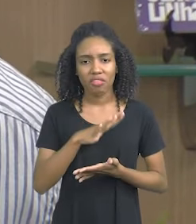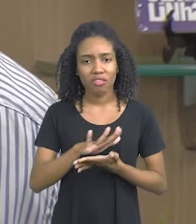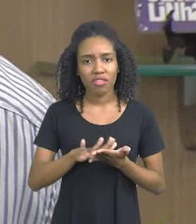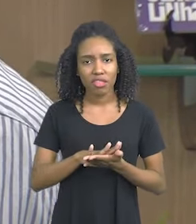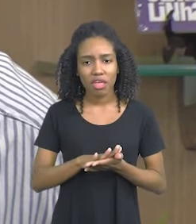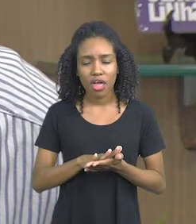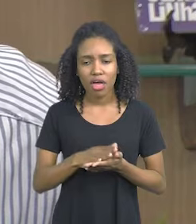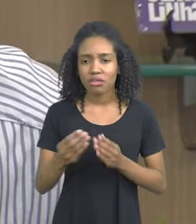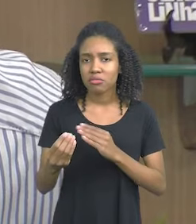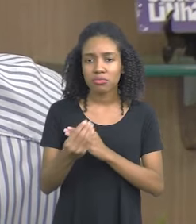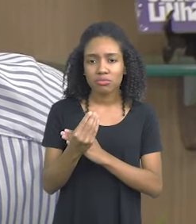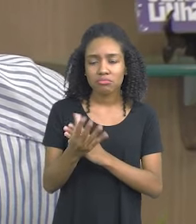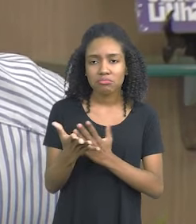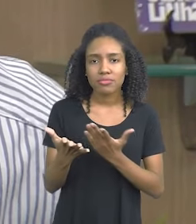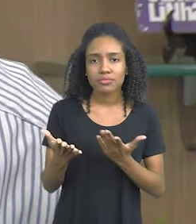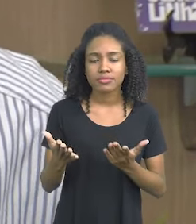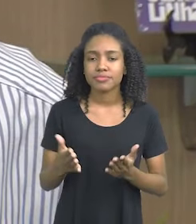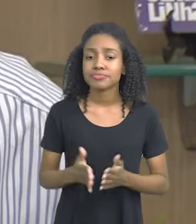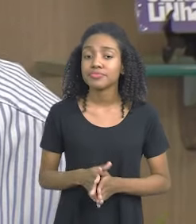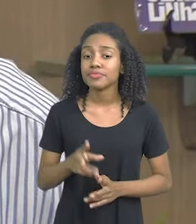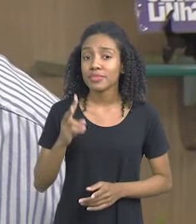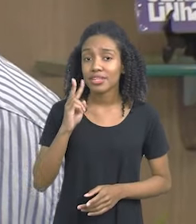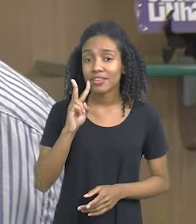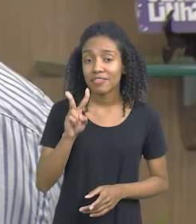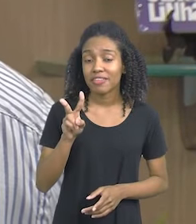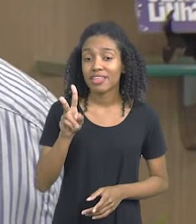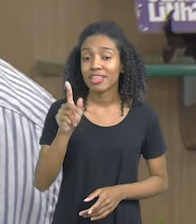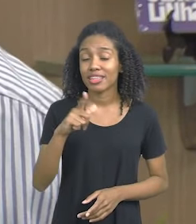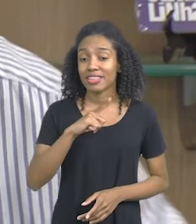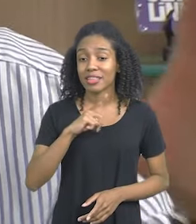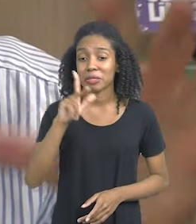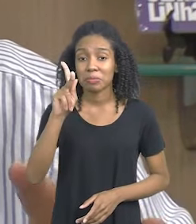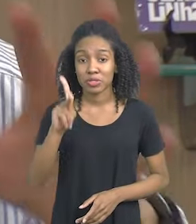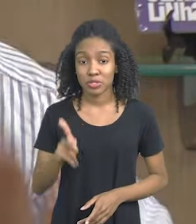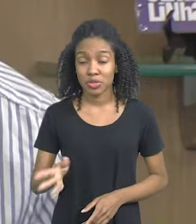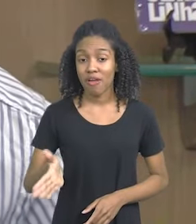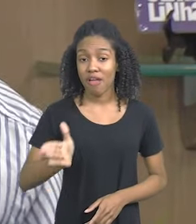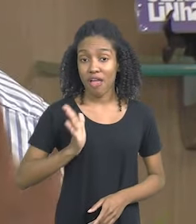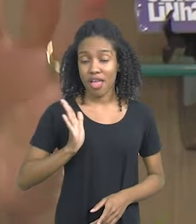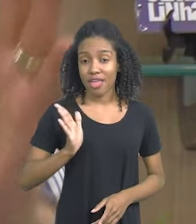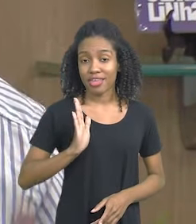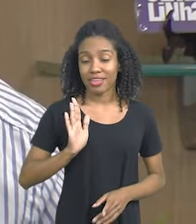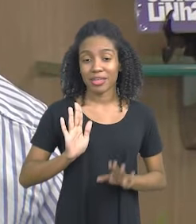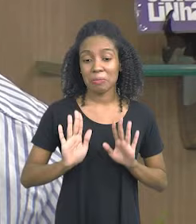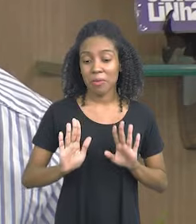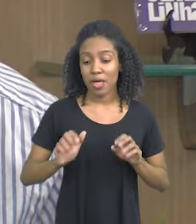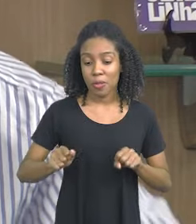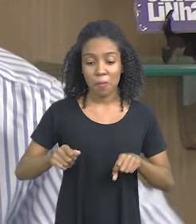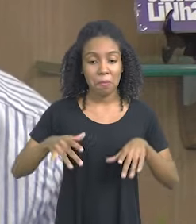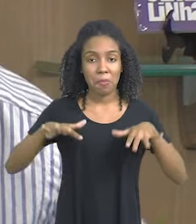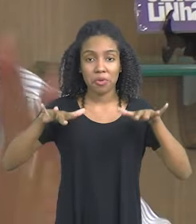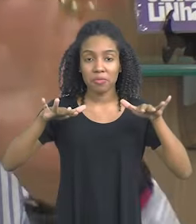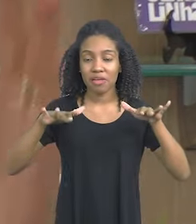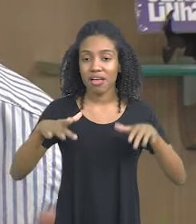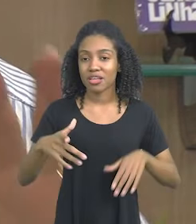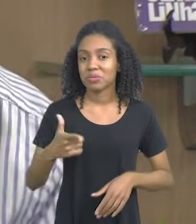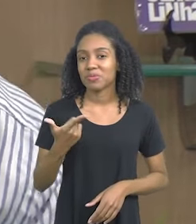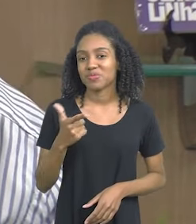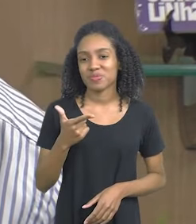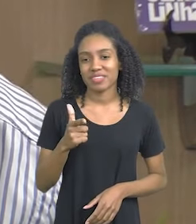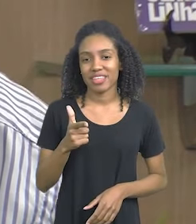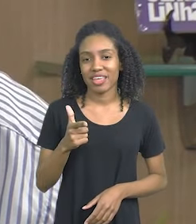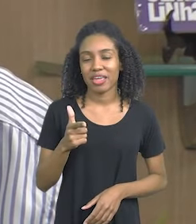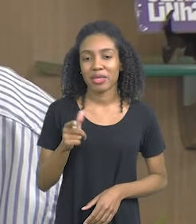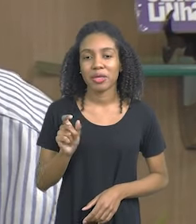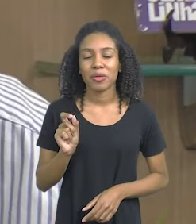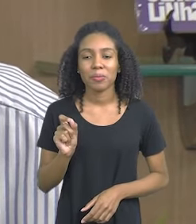vê que existem pessoas que são ricas, mas não são prósperas, porque elas não são liberais. Tem gente que é miserável